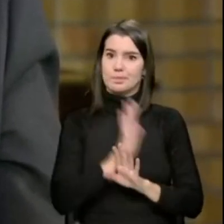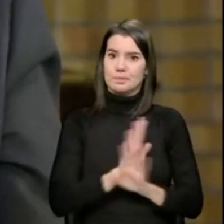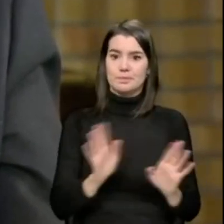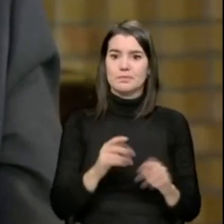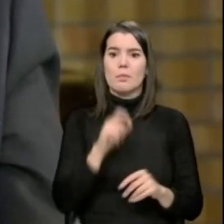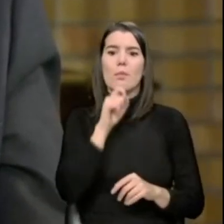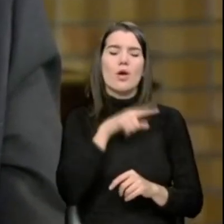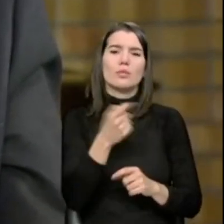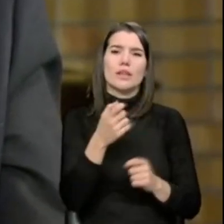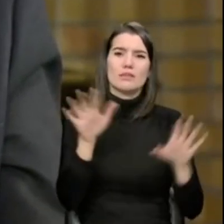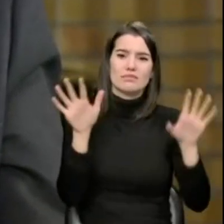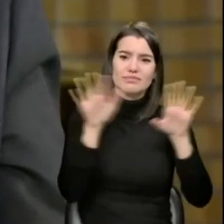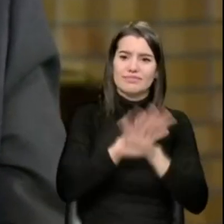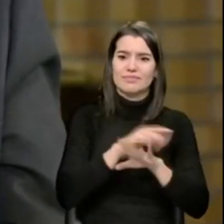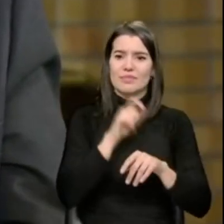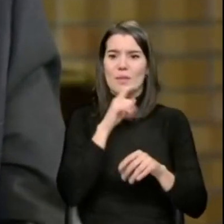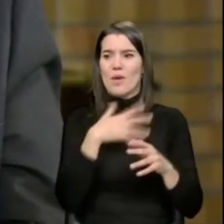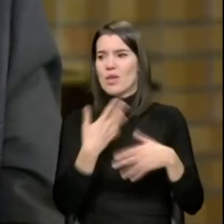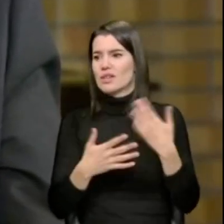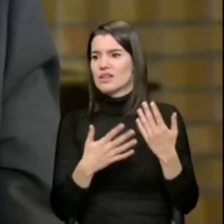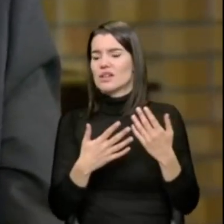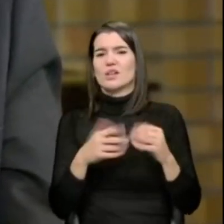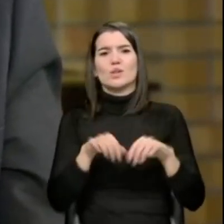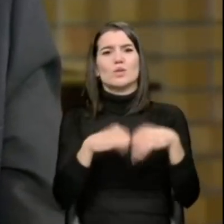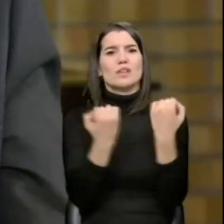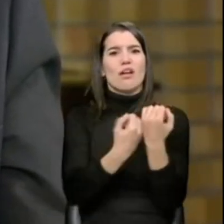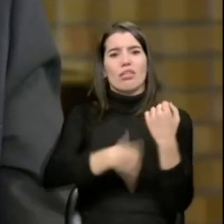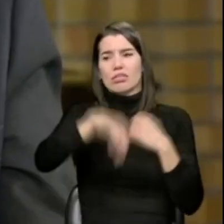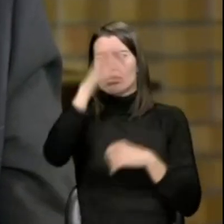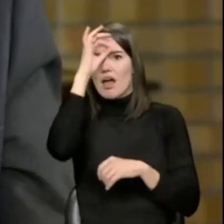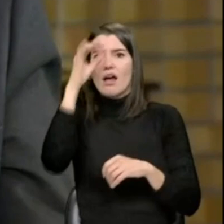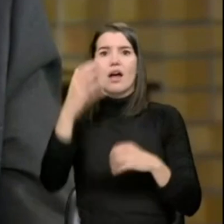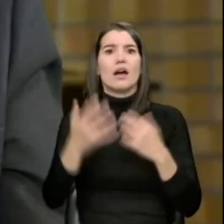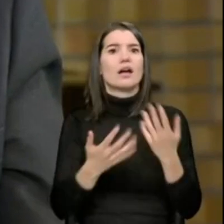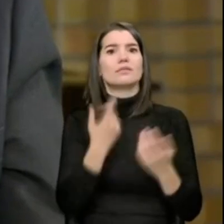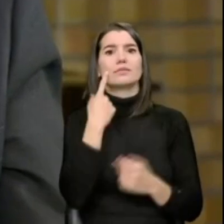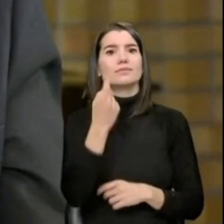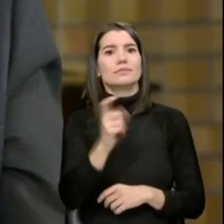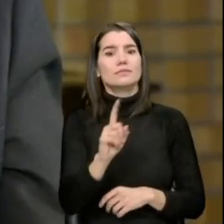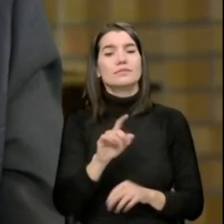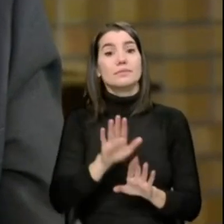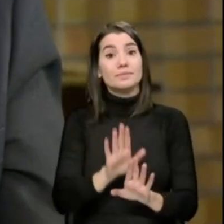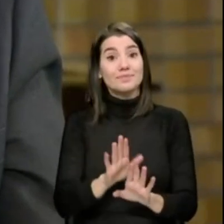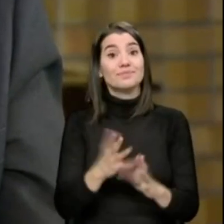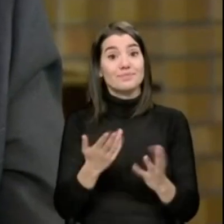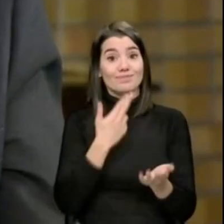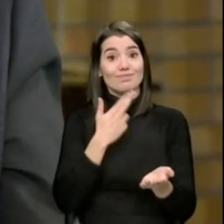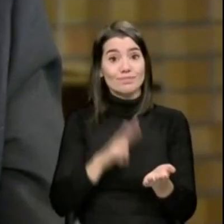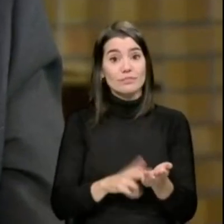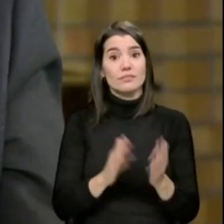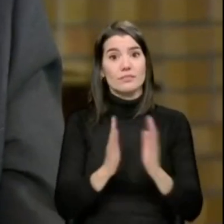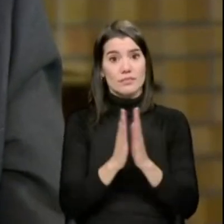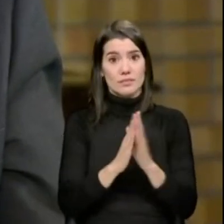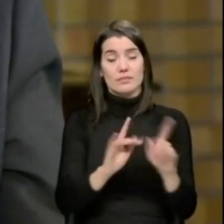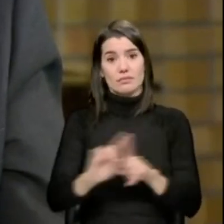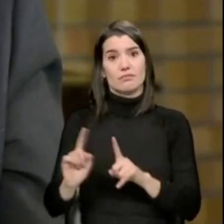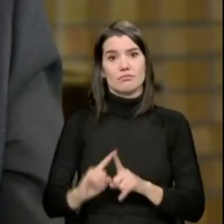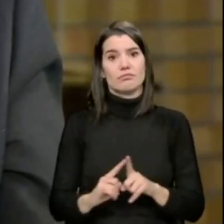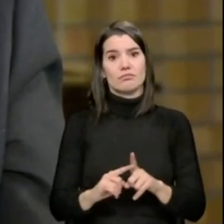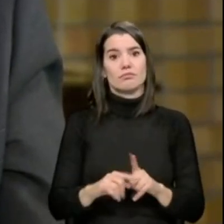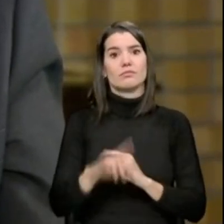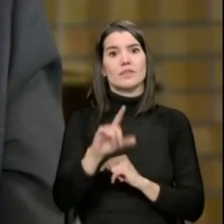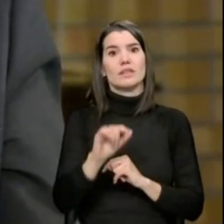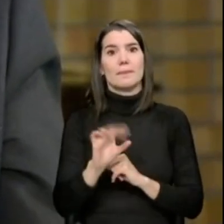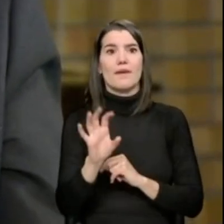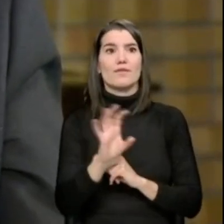estar ofuscada, podemos viver numa sociedade tão distraída e que não se nota, mas que exatamente as religiões acabam por ser também